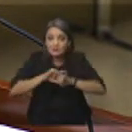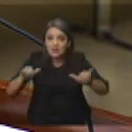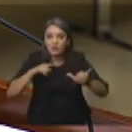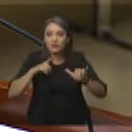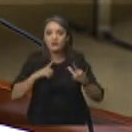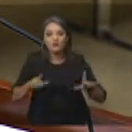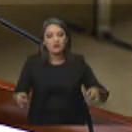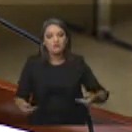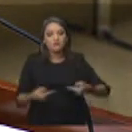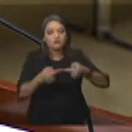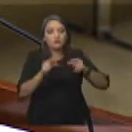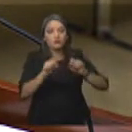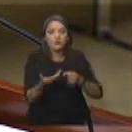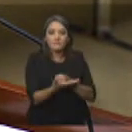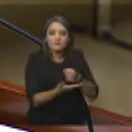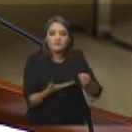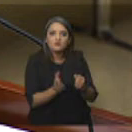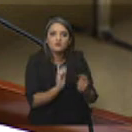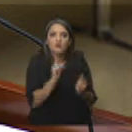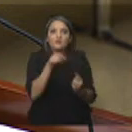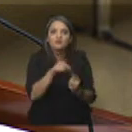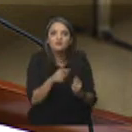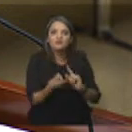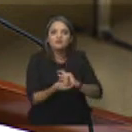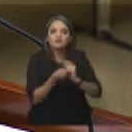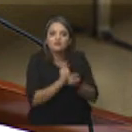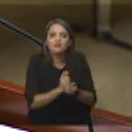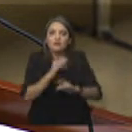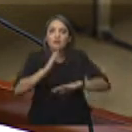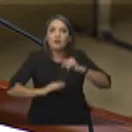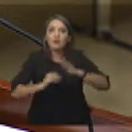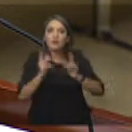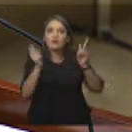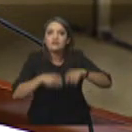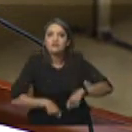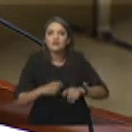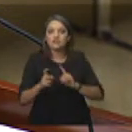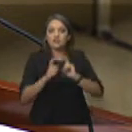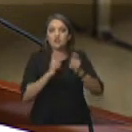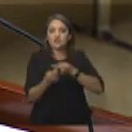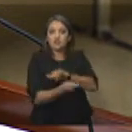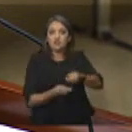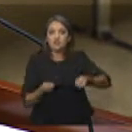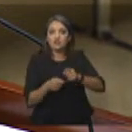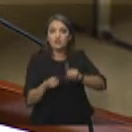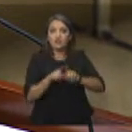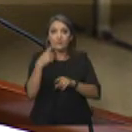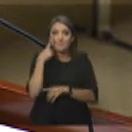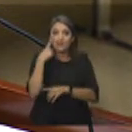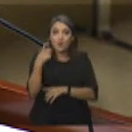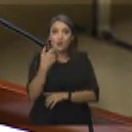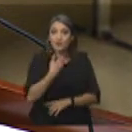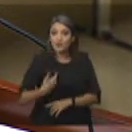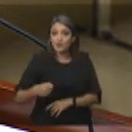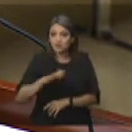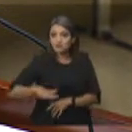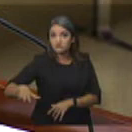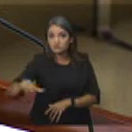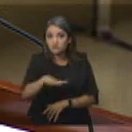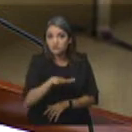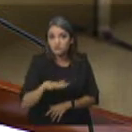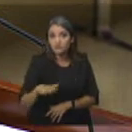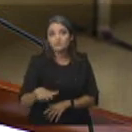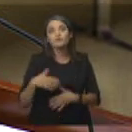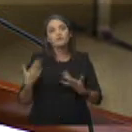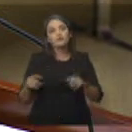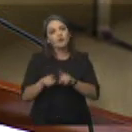da finalidade e adequação, da eficiência administrativa e da predominância do interesse público, não deixando desatendidos os